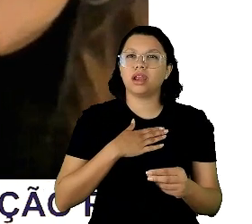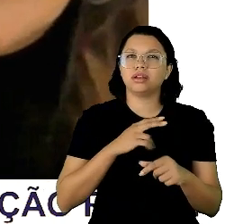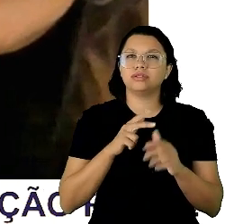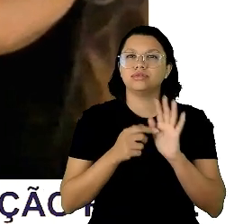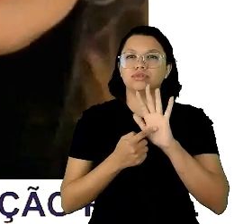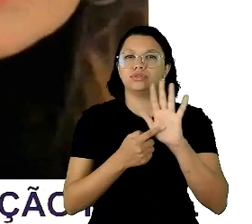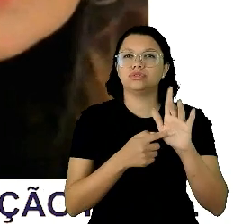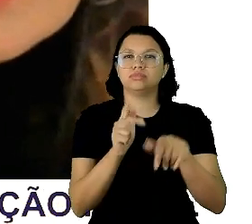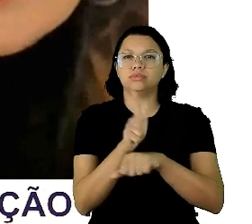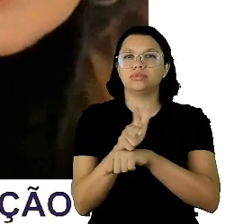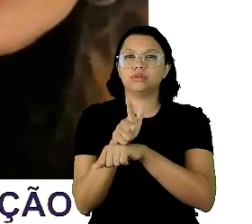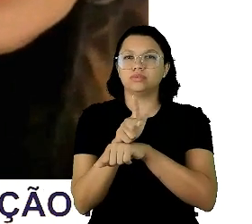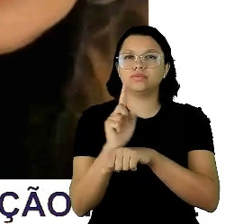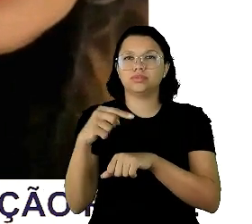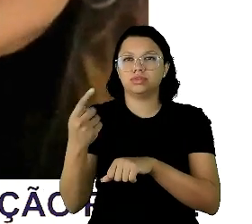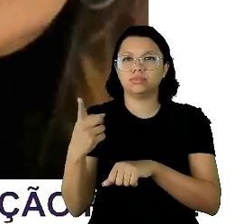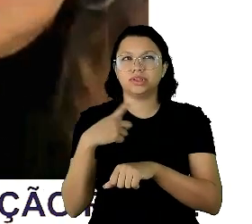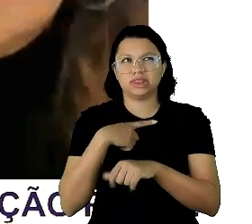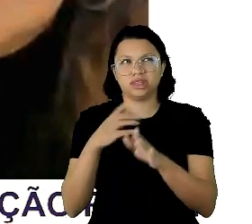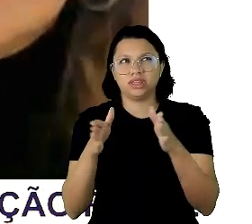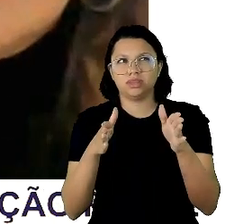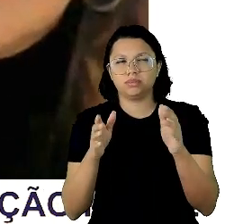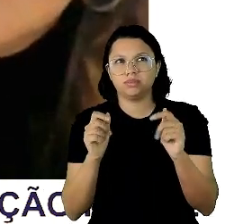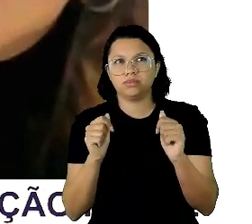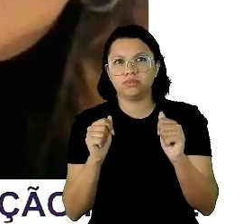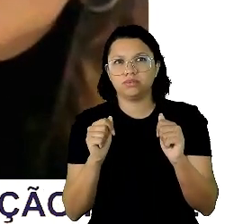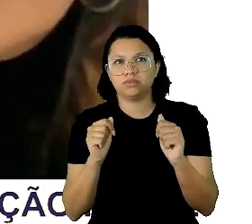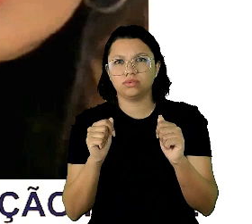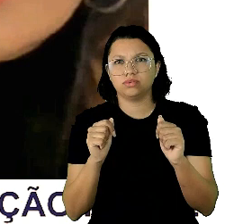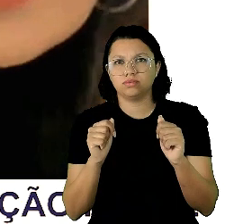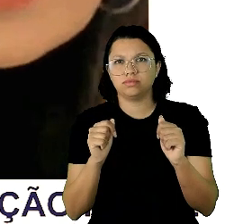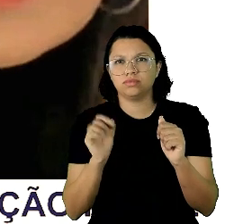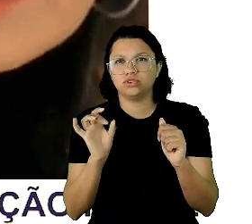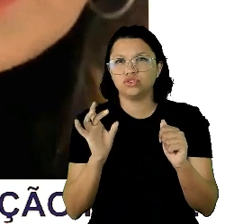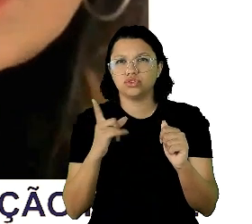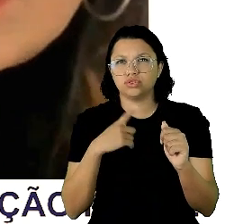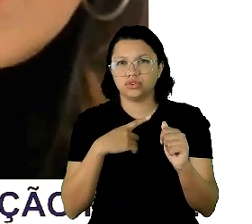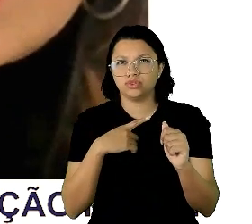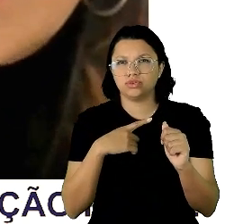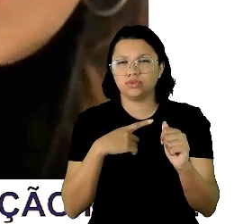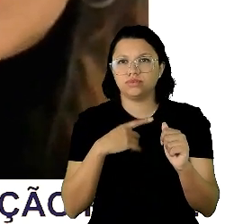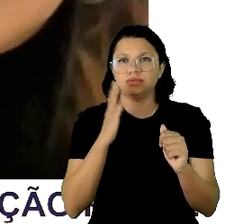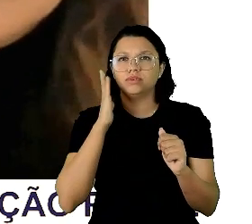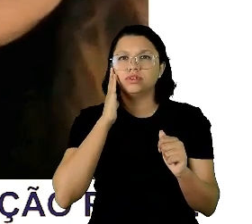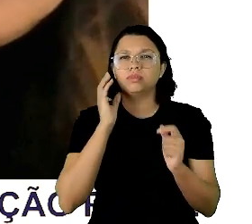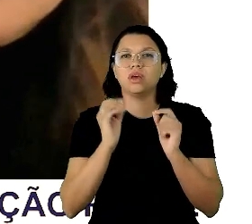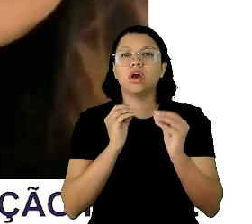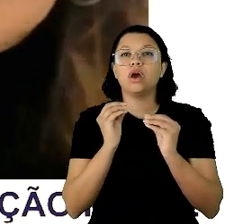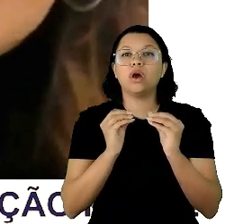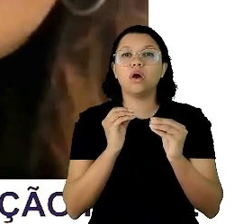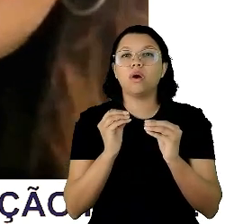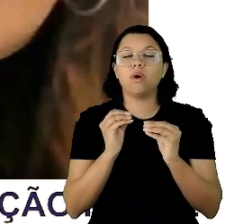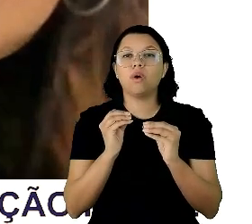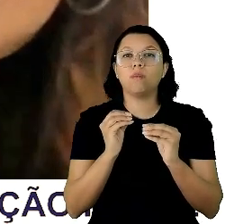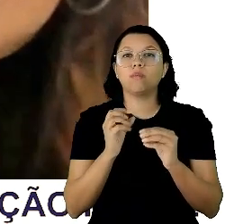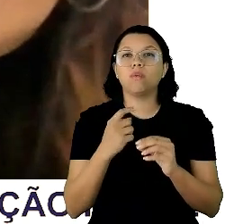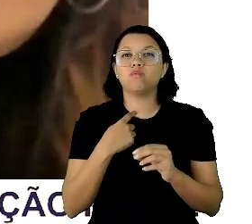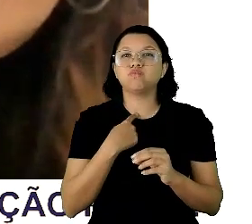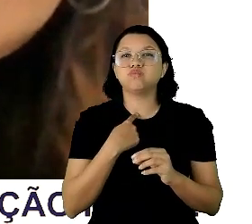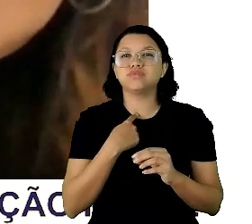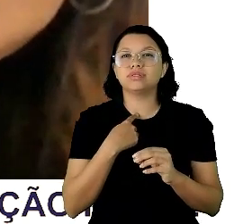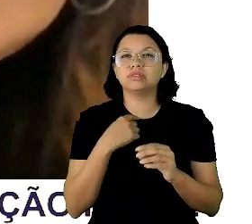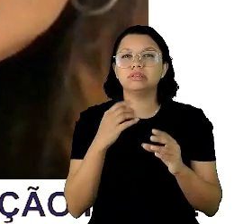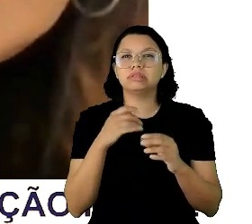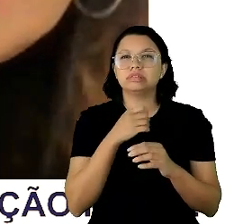tiver tempo. Tem tempo? Eu só tenho que saber como é que eu faço para o áudio não ficar abafado aqui.